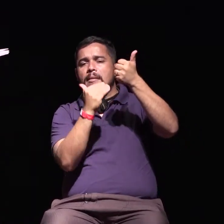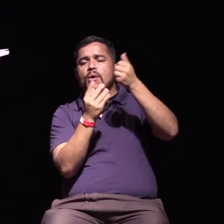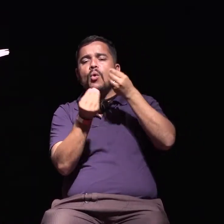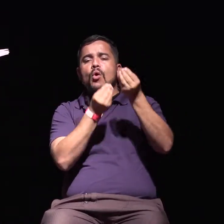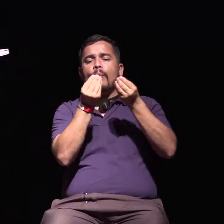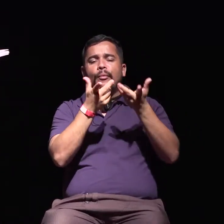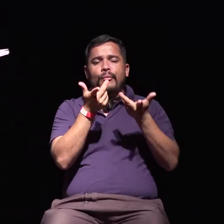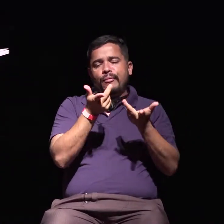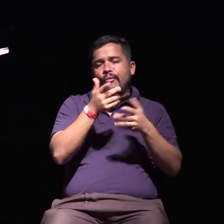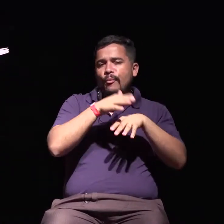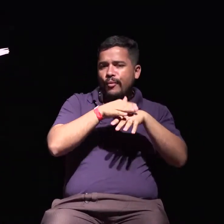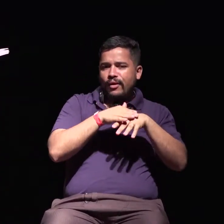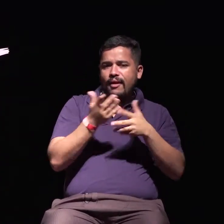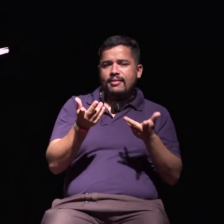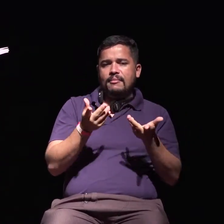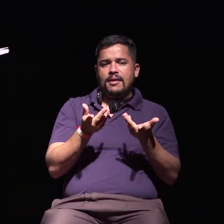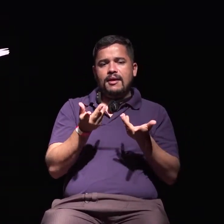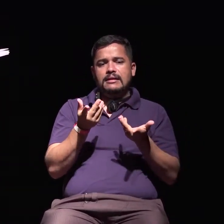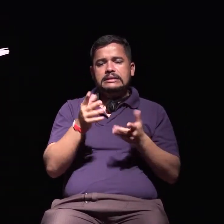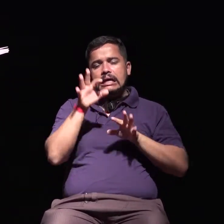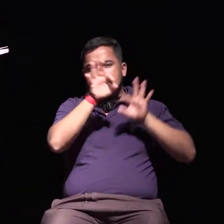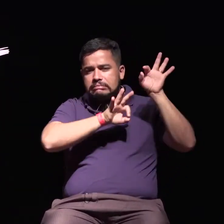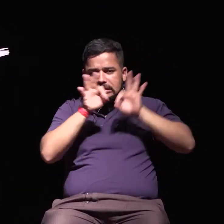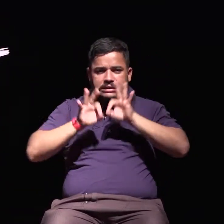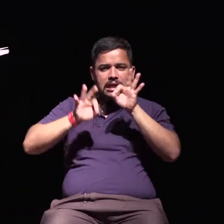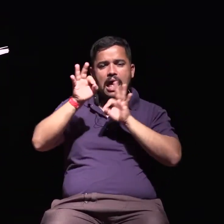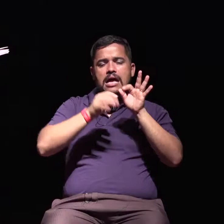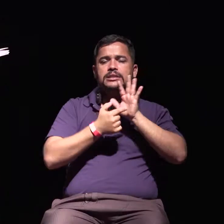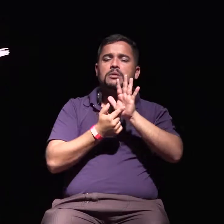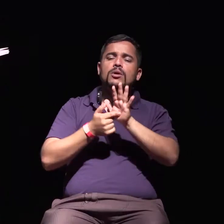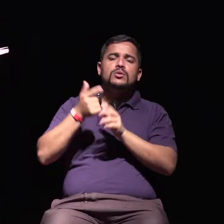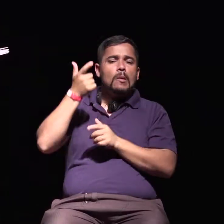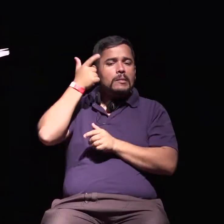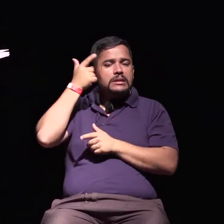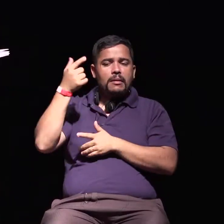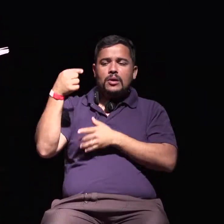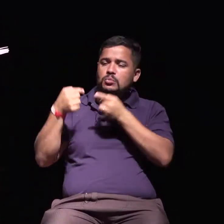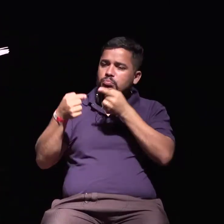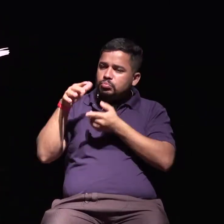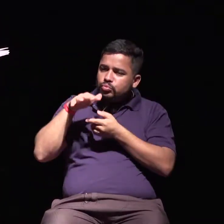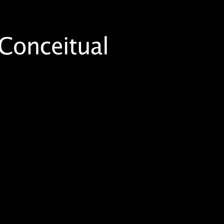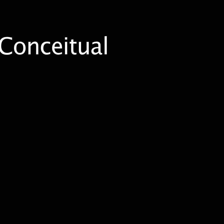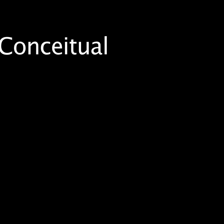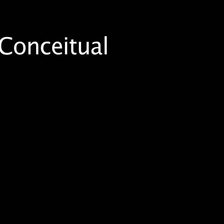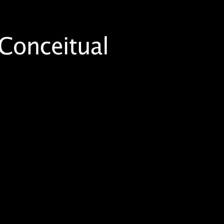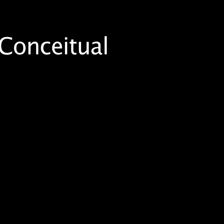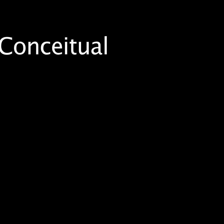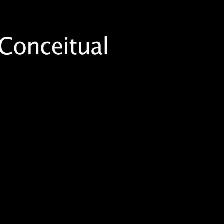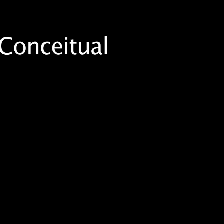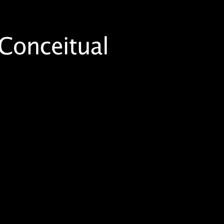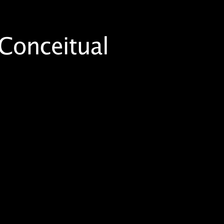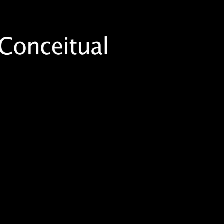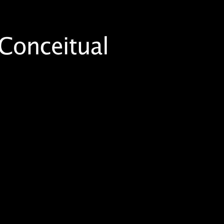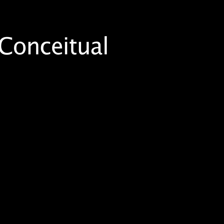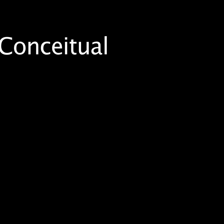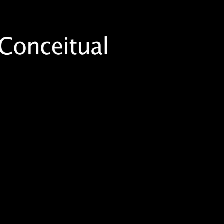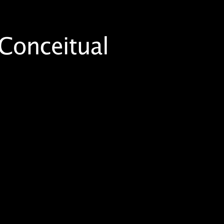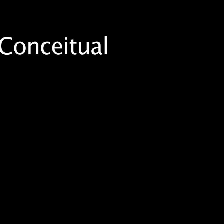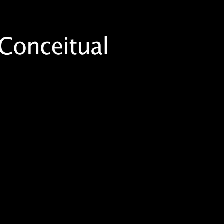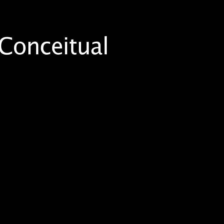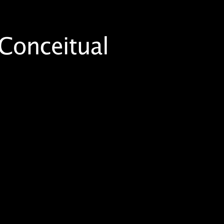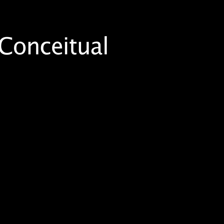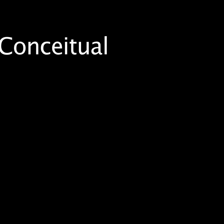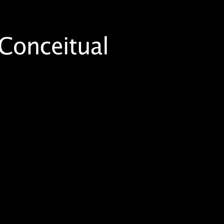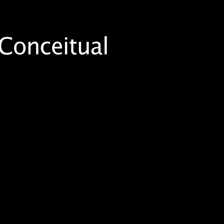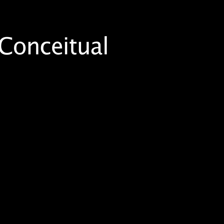de dança, a estética formalista que revela o pensamento e a política que cercavam grande parte das criações na dança dos